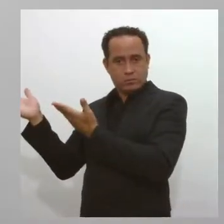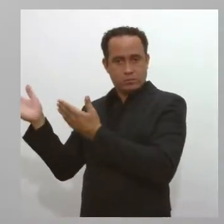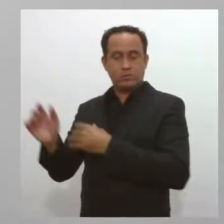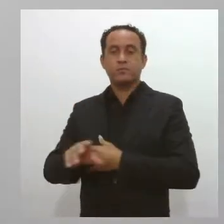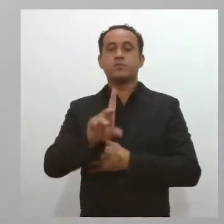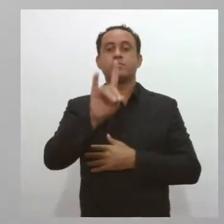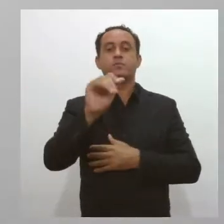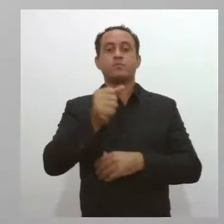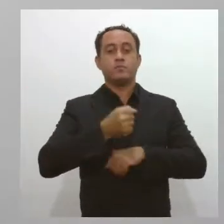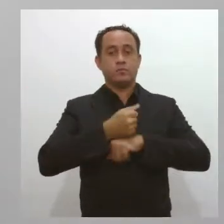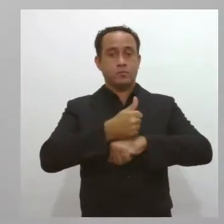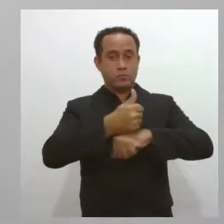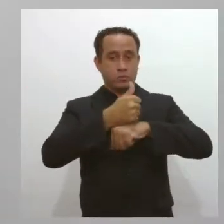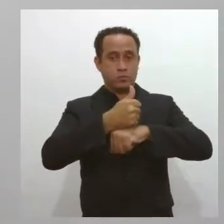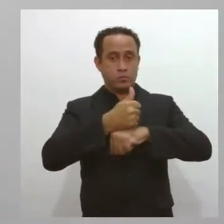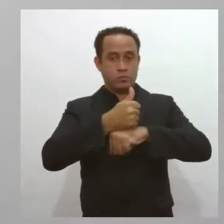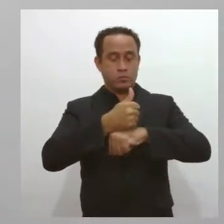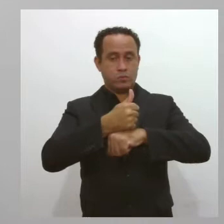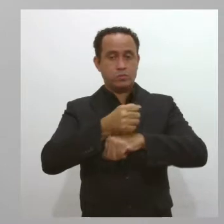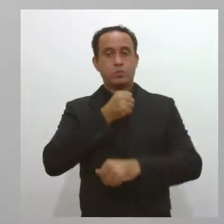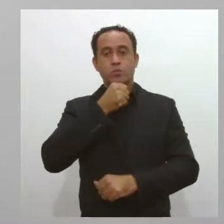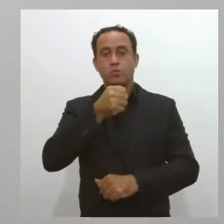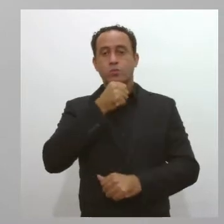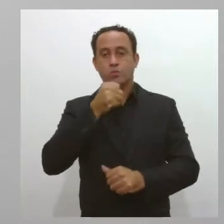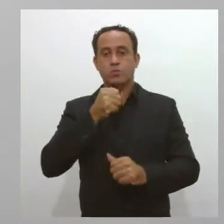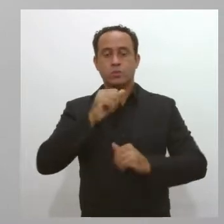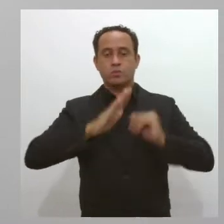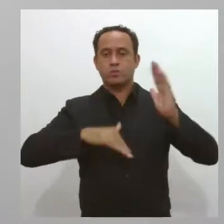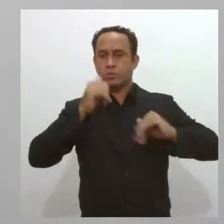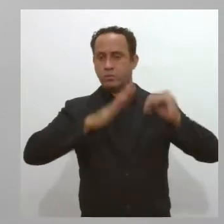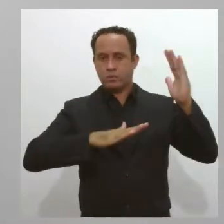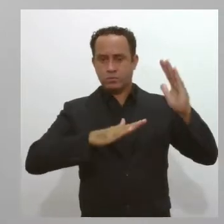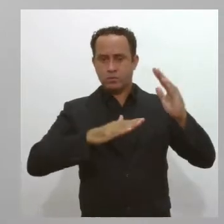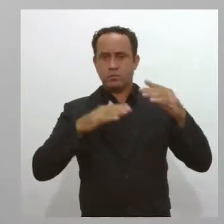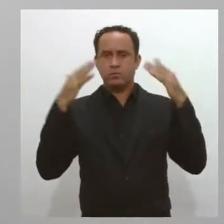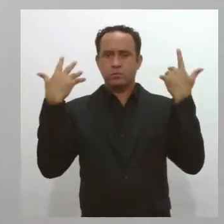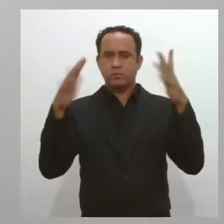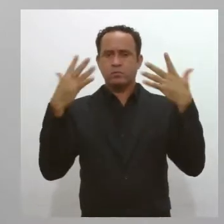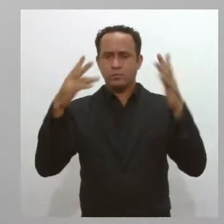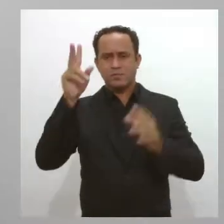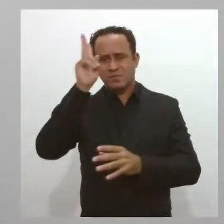do jornalista, eu faço a minha homenagem, rendo as minhas homenagens e relembro